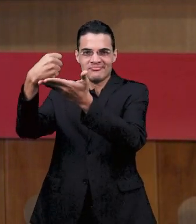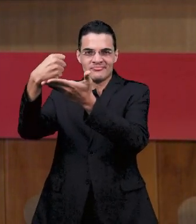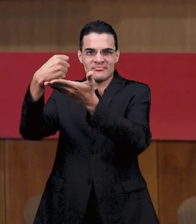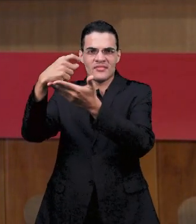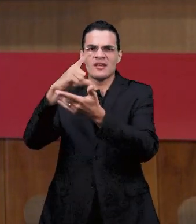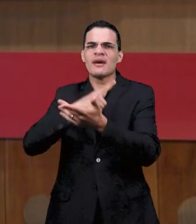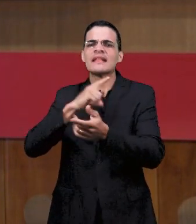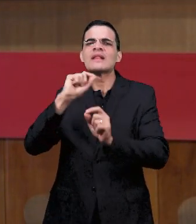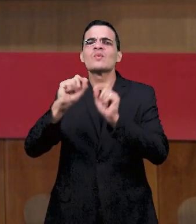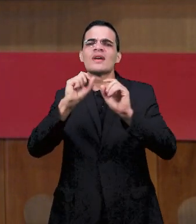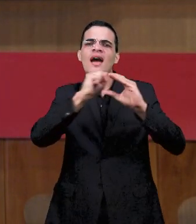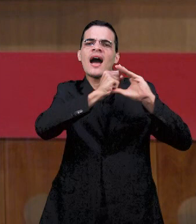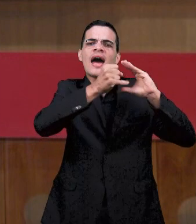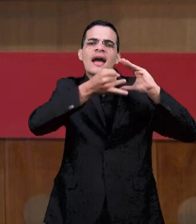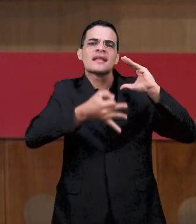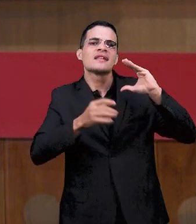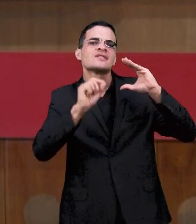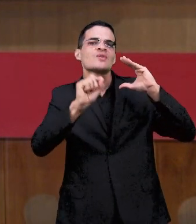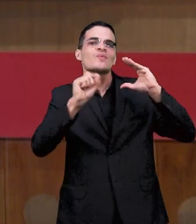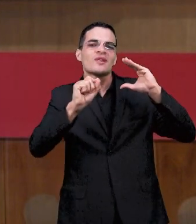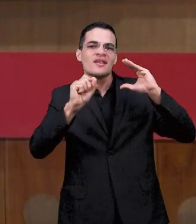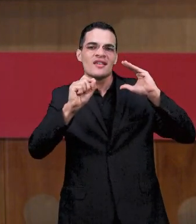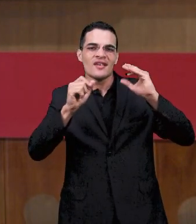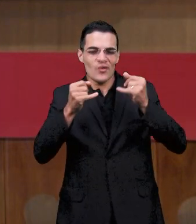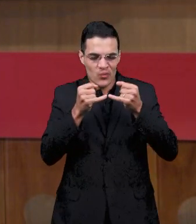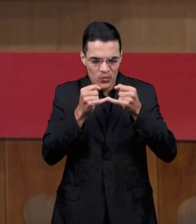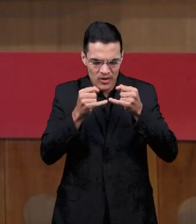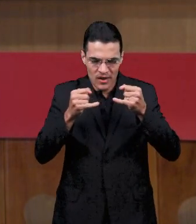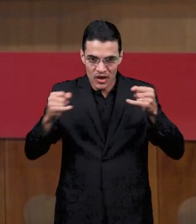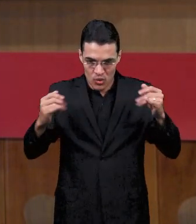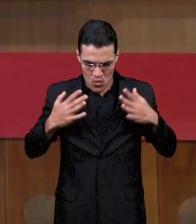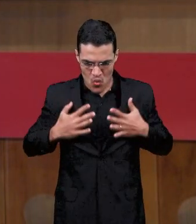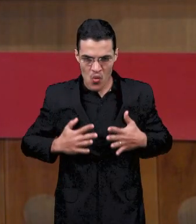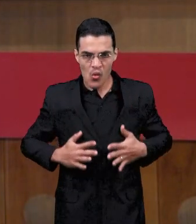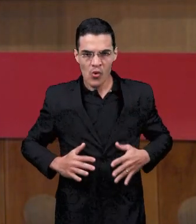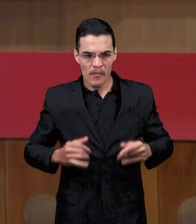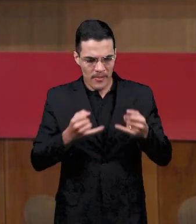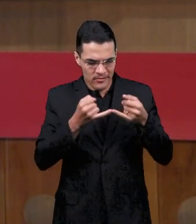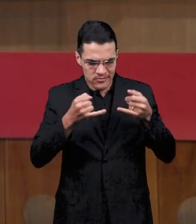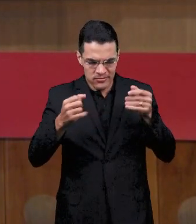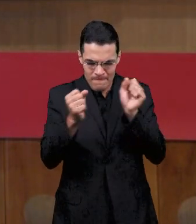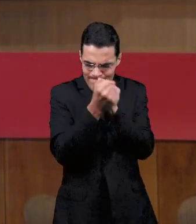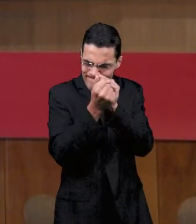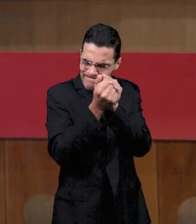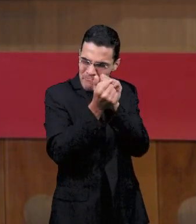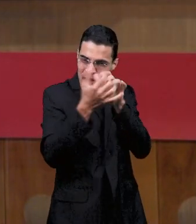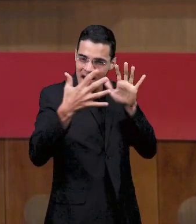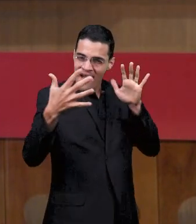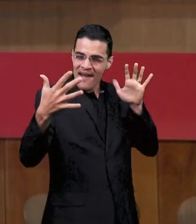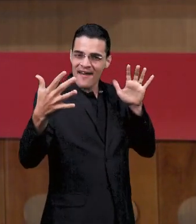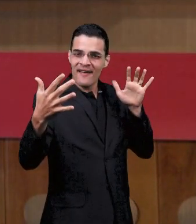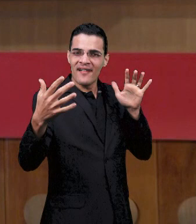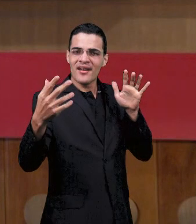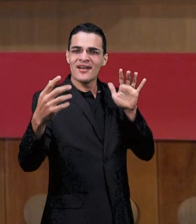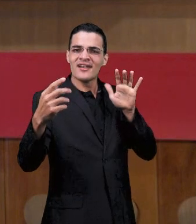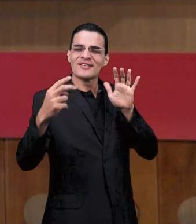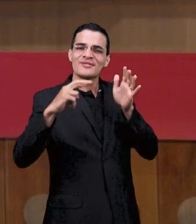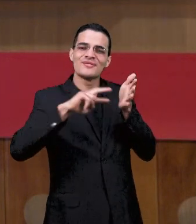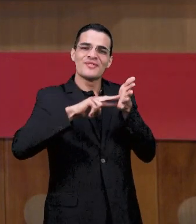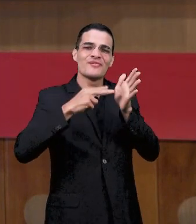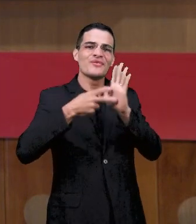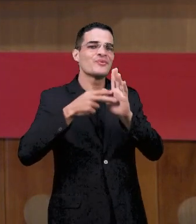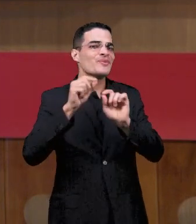fino, puro e resplandecente. Linho é santidade. A igreja que vai se revelar